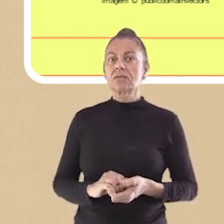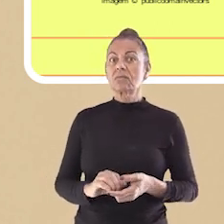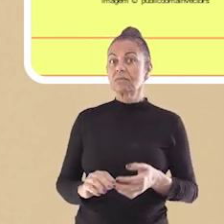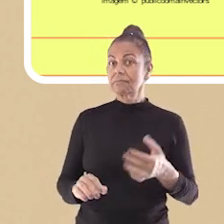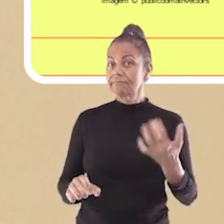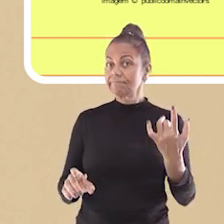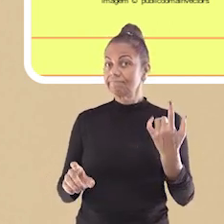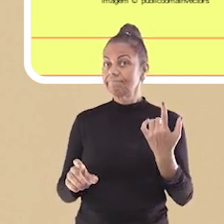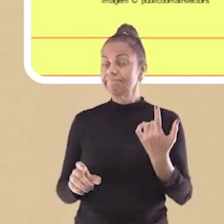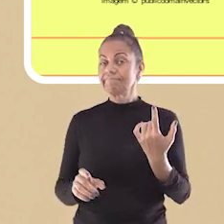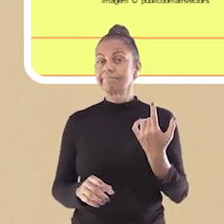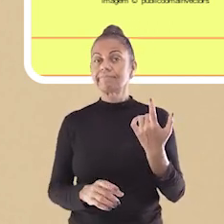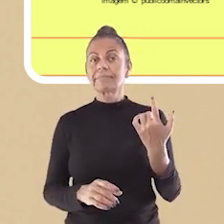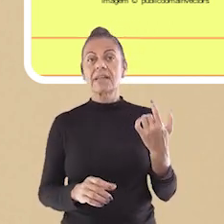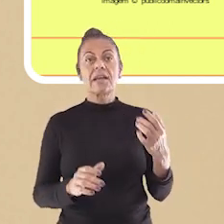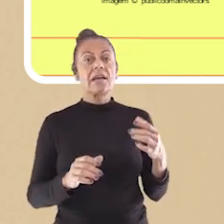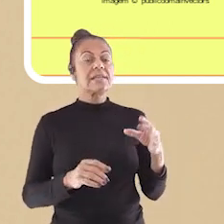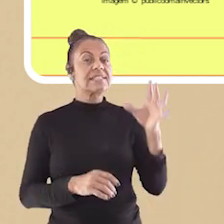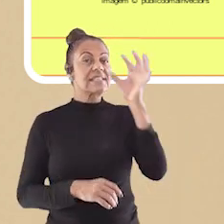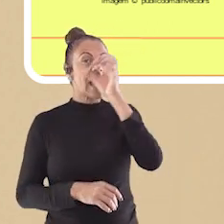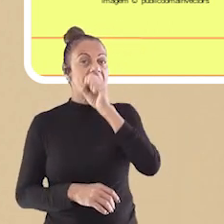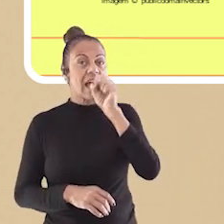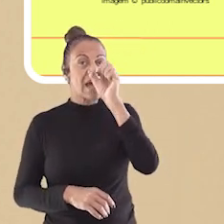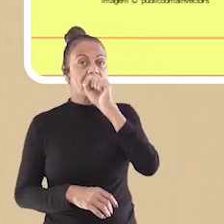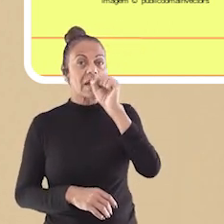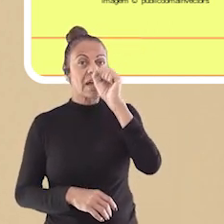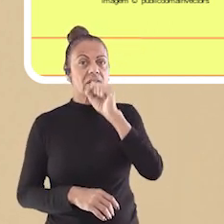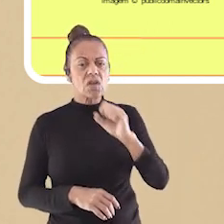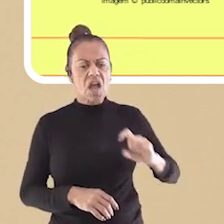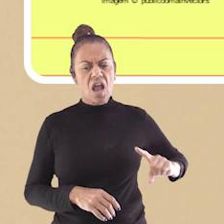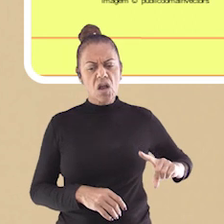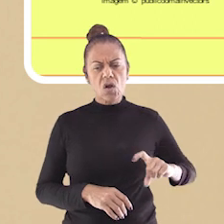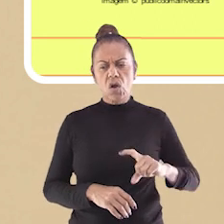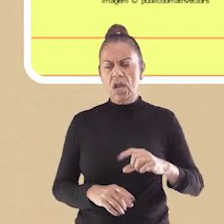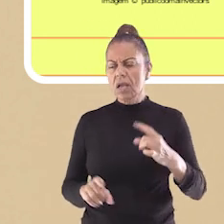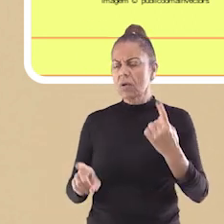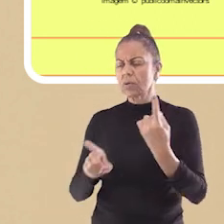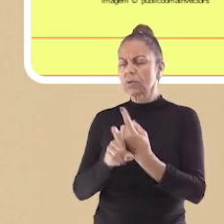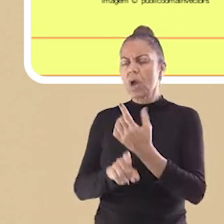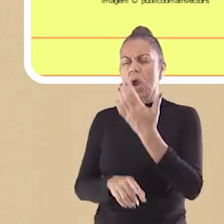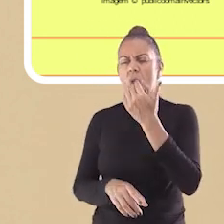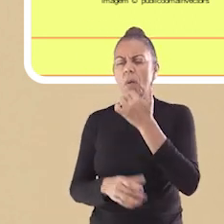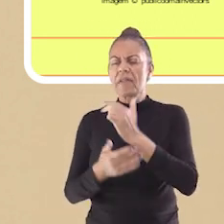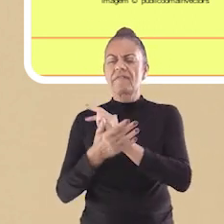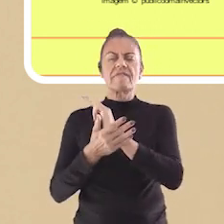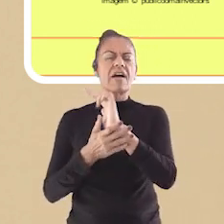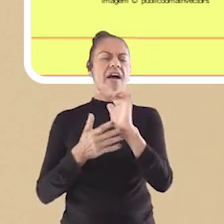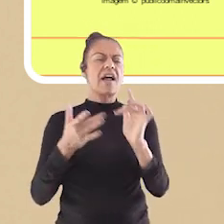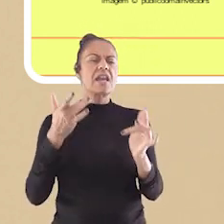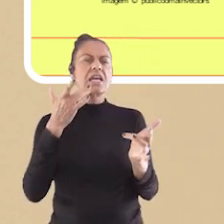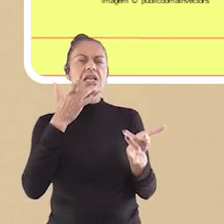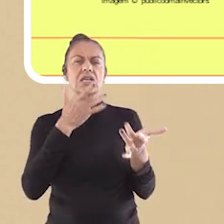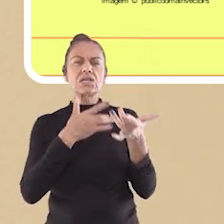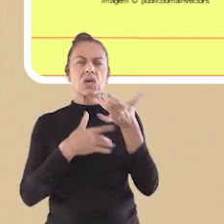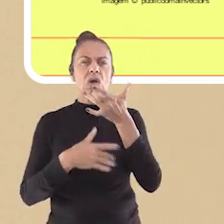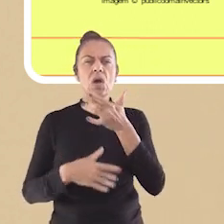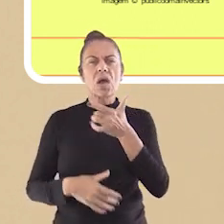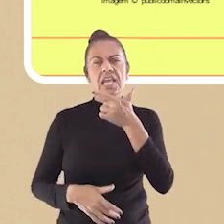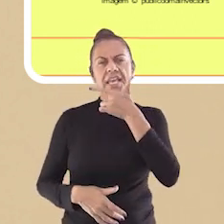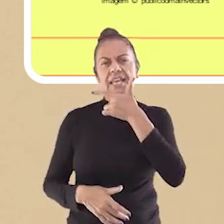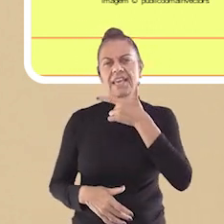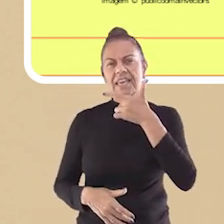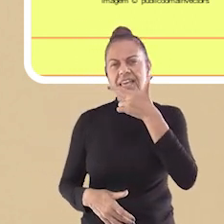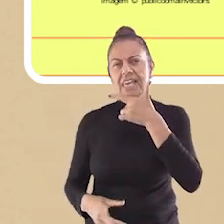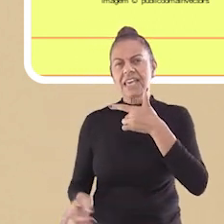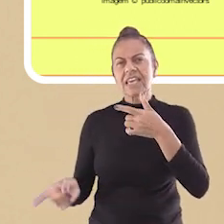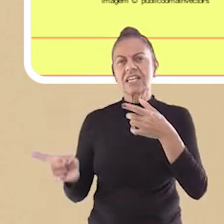no sábado, a lagarta encontrou bastante comida gostosa. Então ela comeu um pedaço de queijo, pedaço